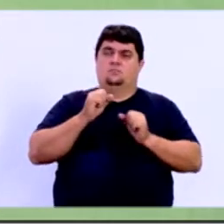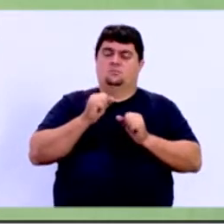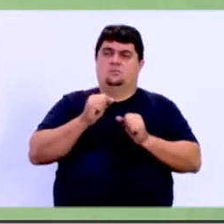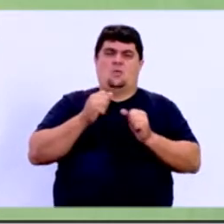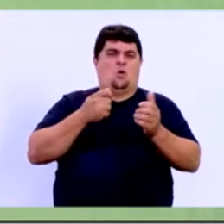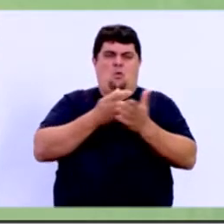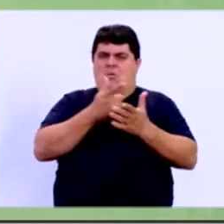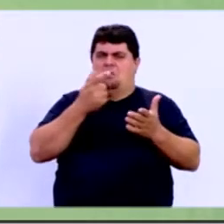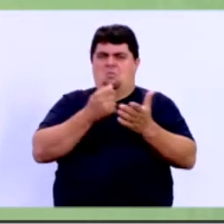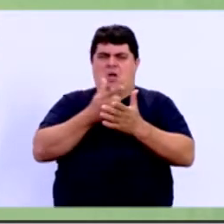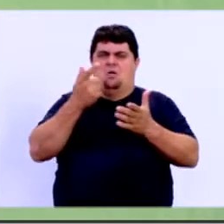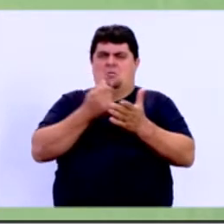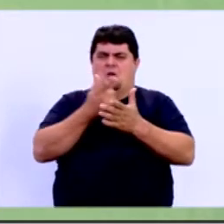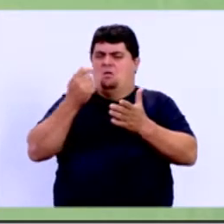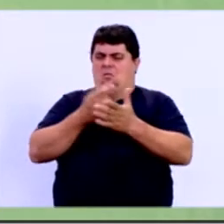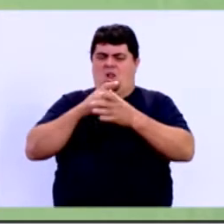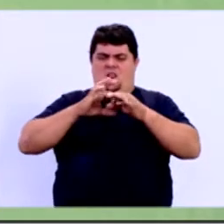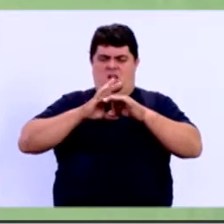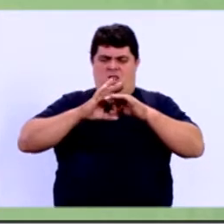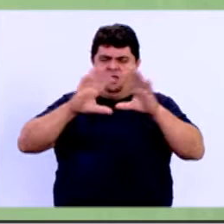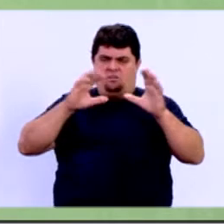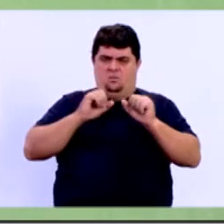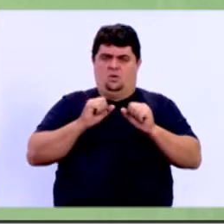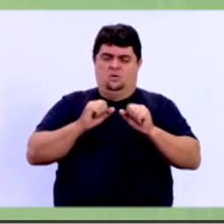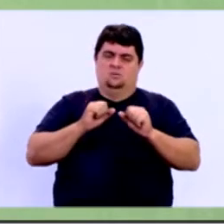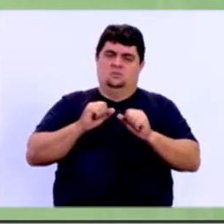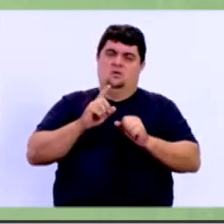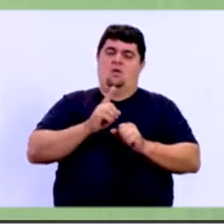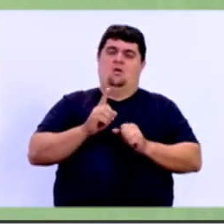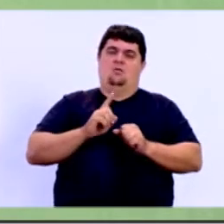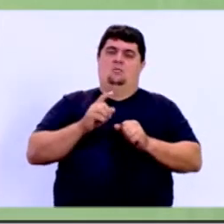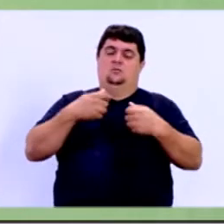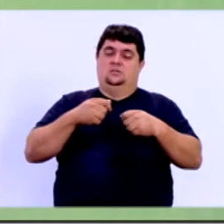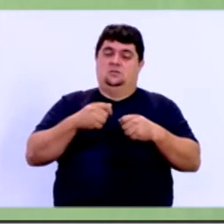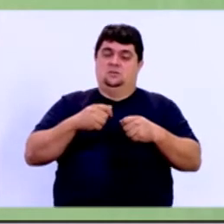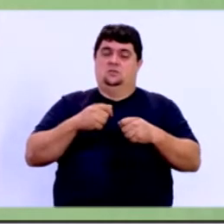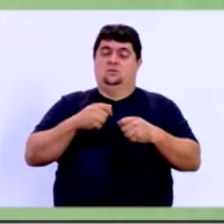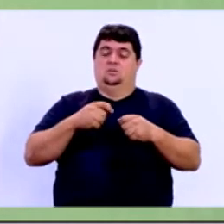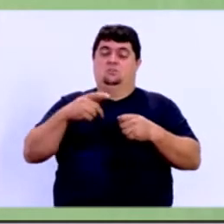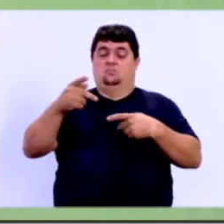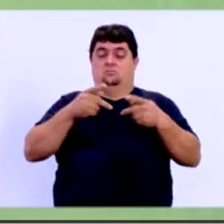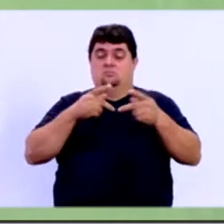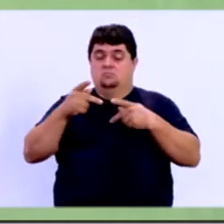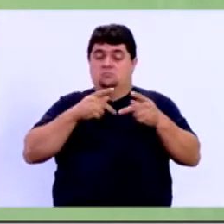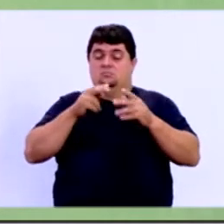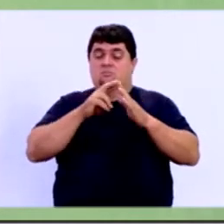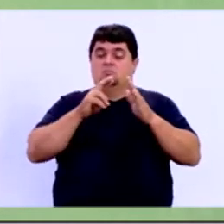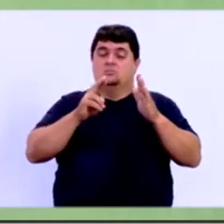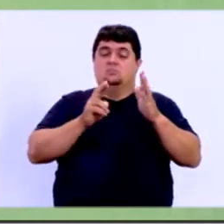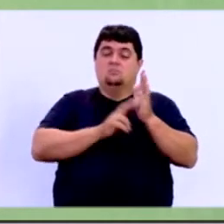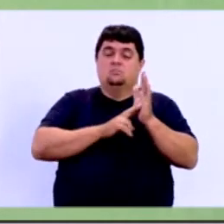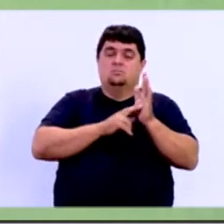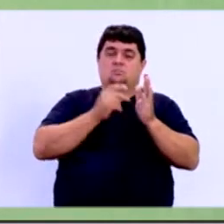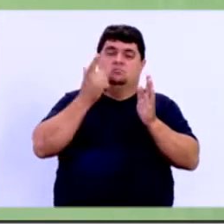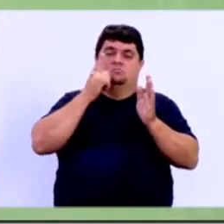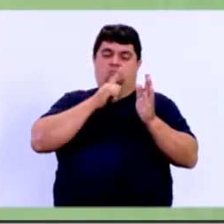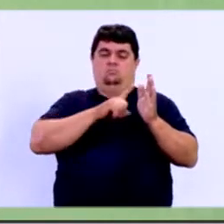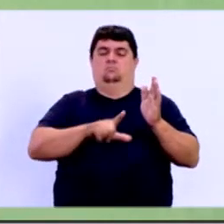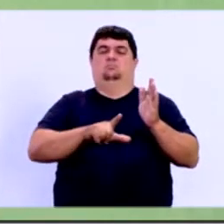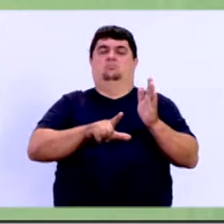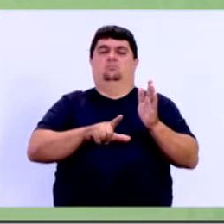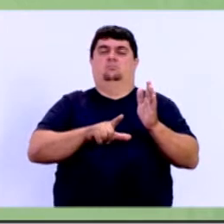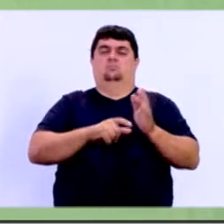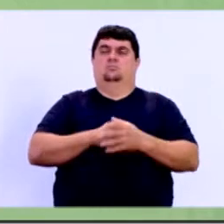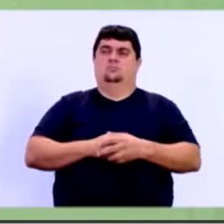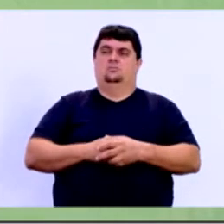sair comprando qualquer coisa, professor? Não. É claro que você precisa atender à política de compra da empresa,